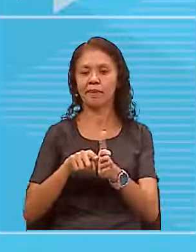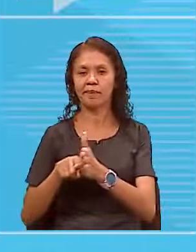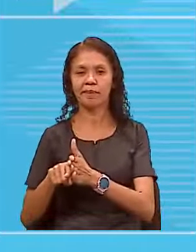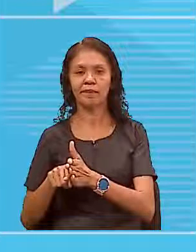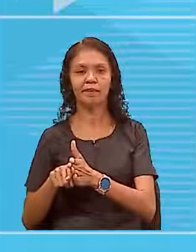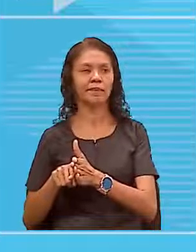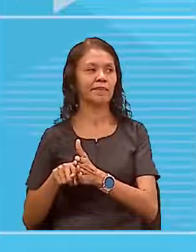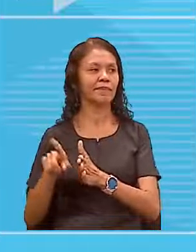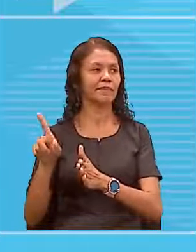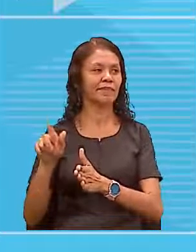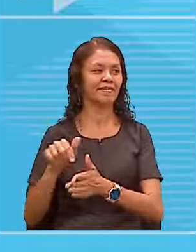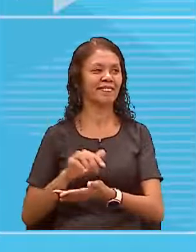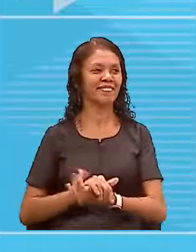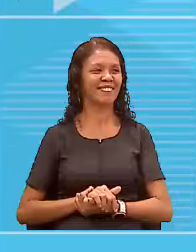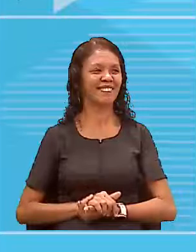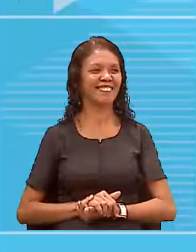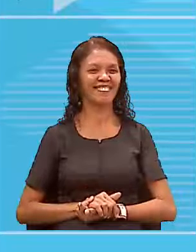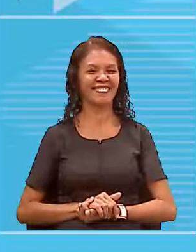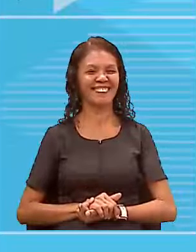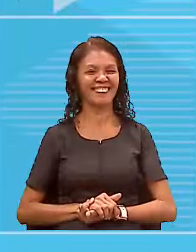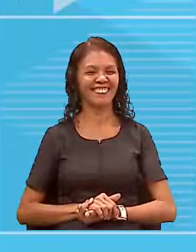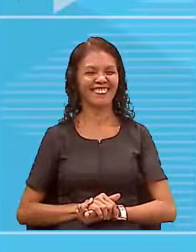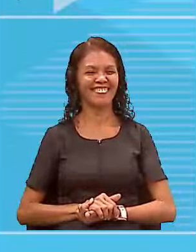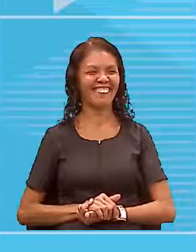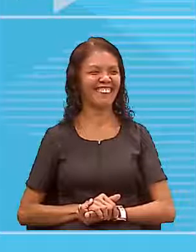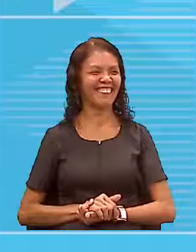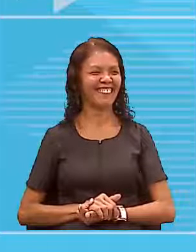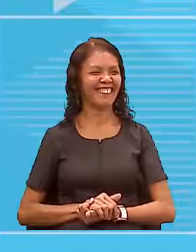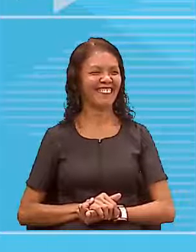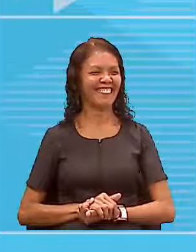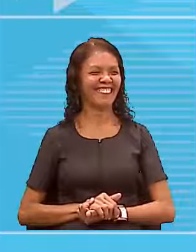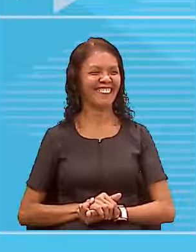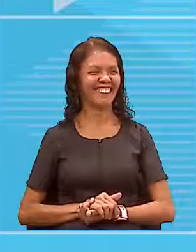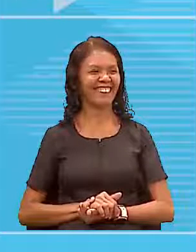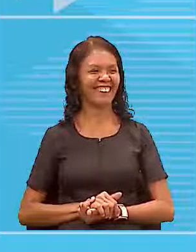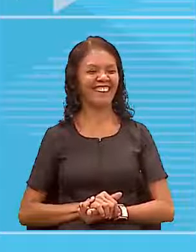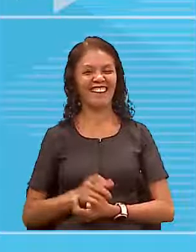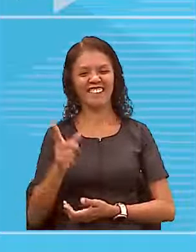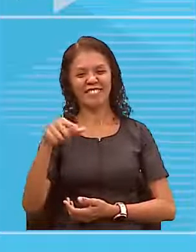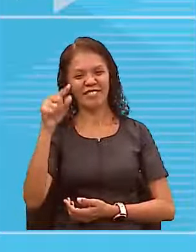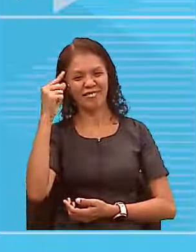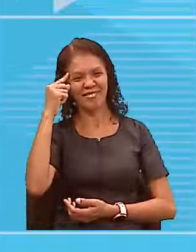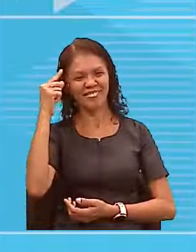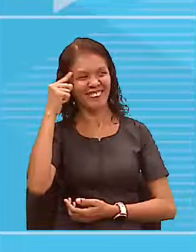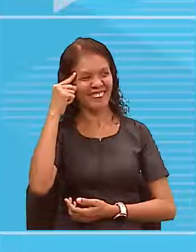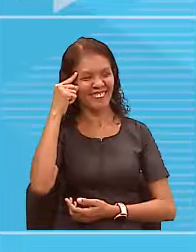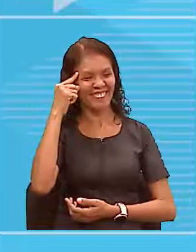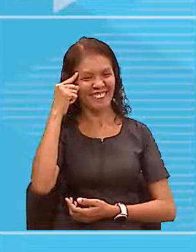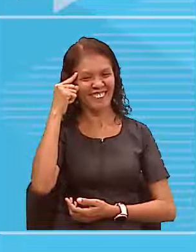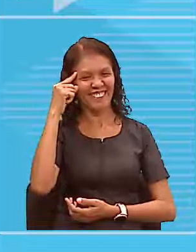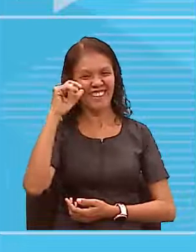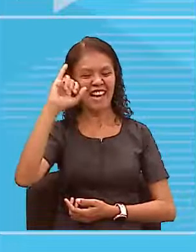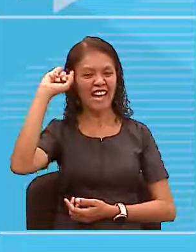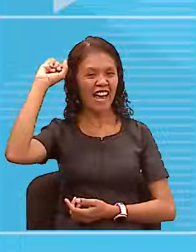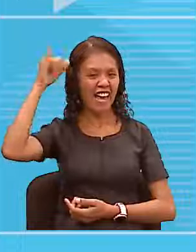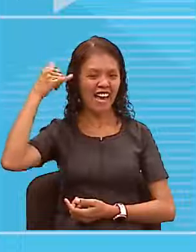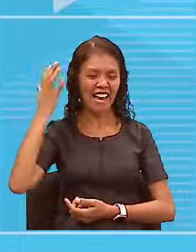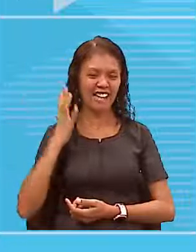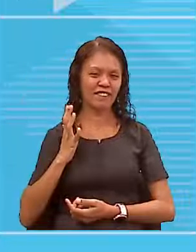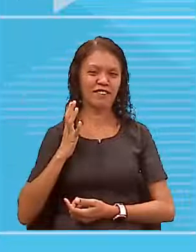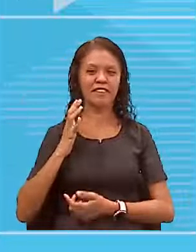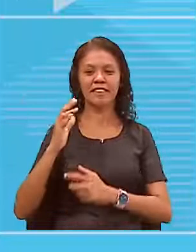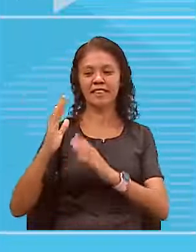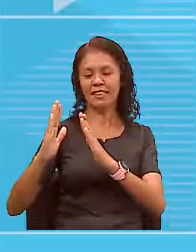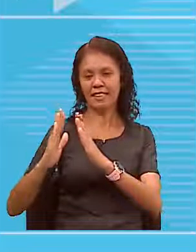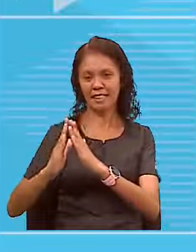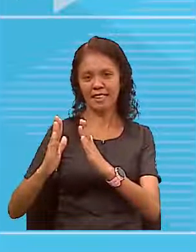Joyce mora, ali no Jocambinho, certo? Então, imagina aí, no Jocambinho, fiz o levantamento